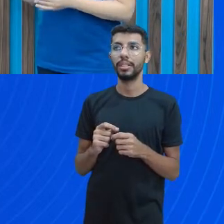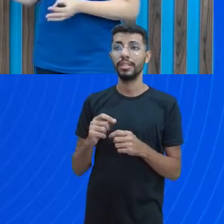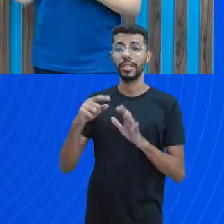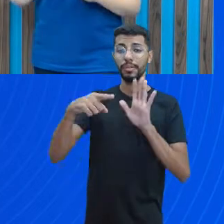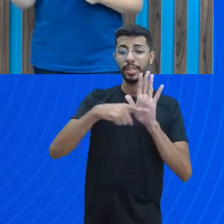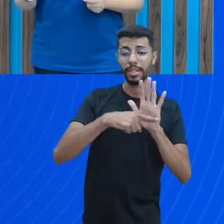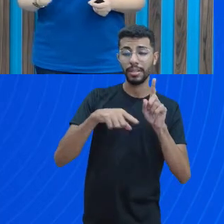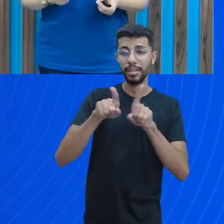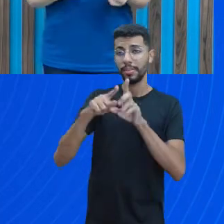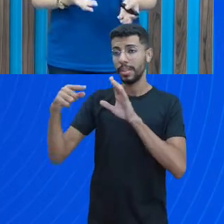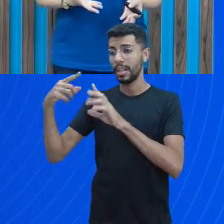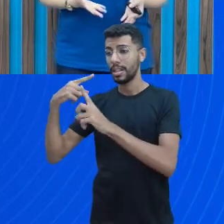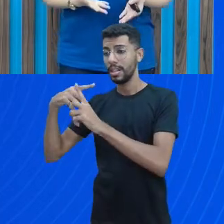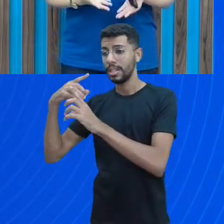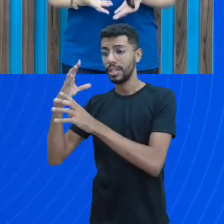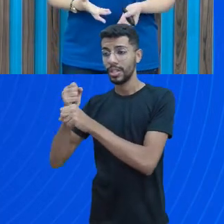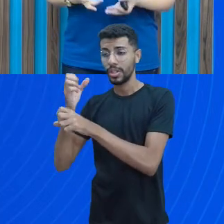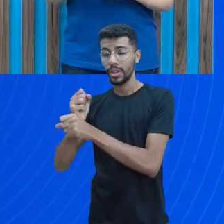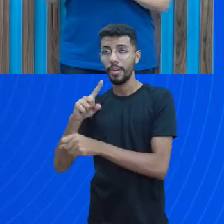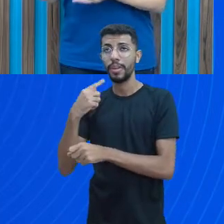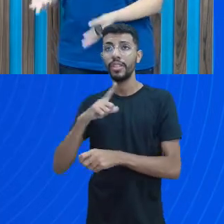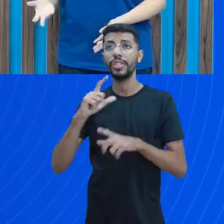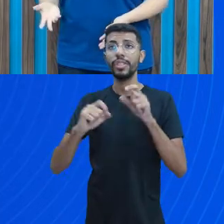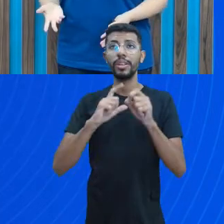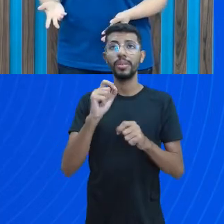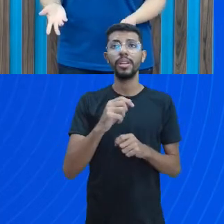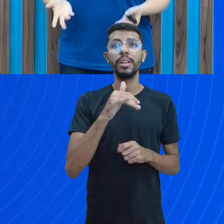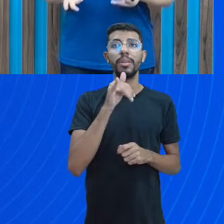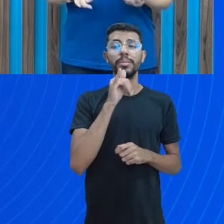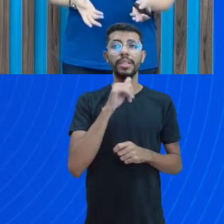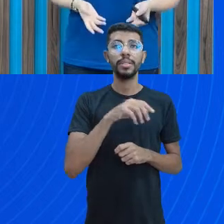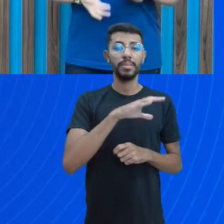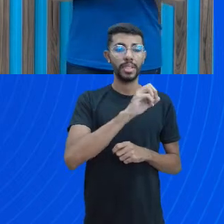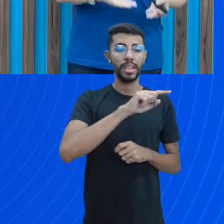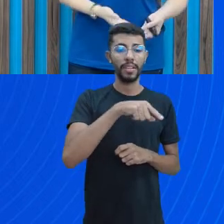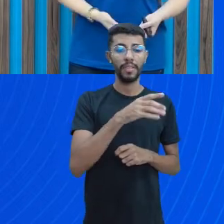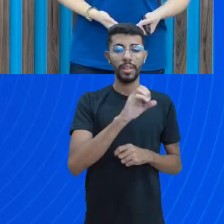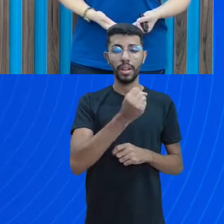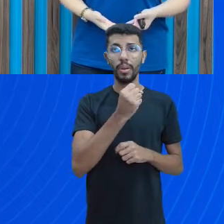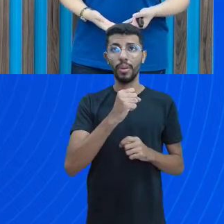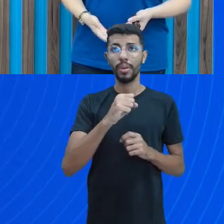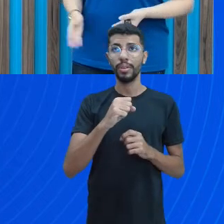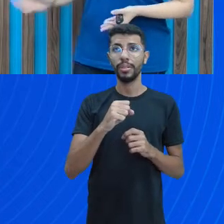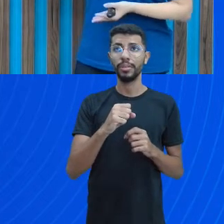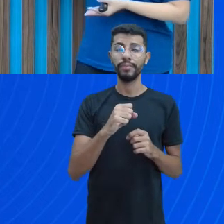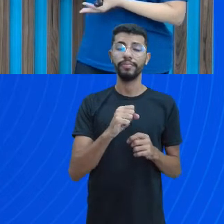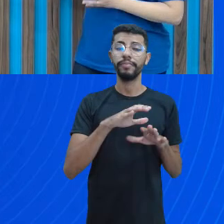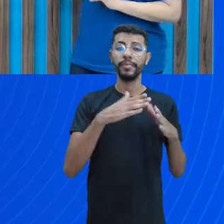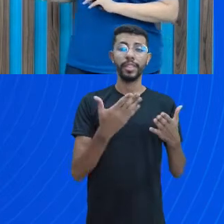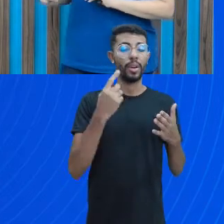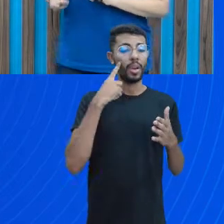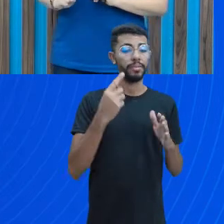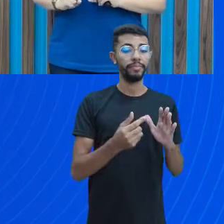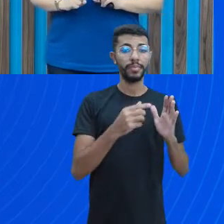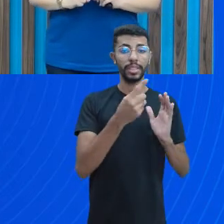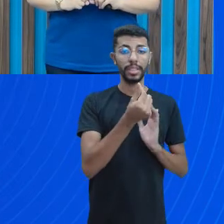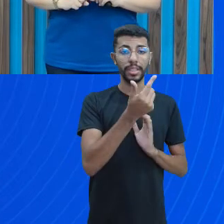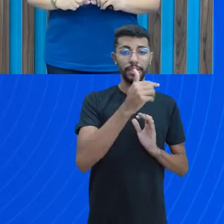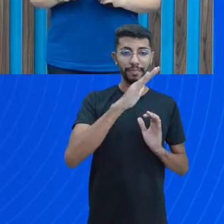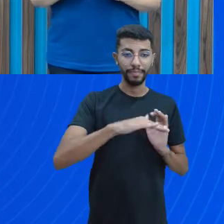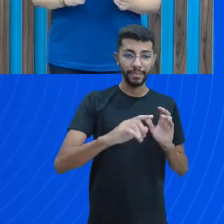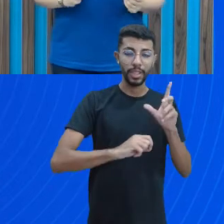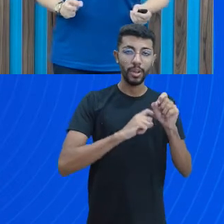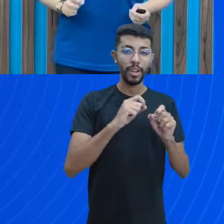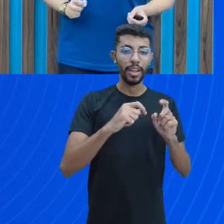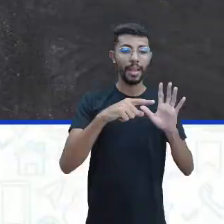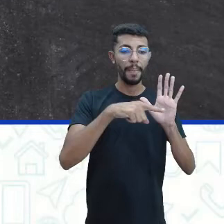ter 0,8, lembra que eu falei? Tirar 20% é calcular 80%. E a gente tem a representação aí do